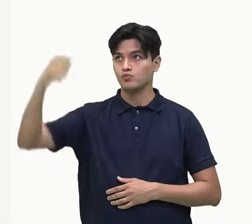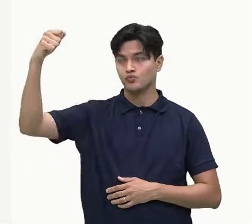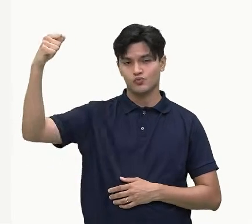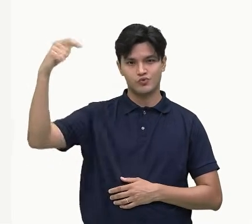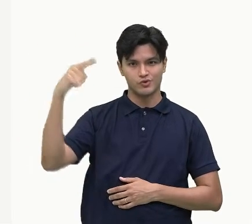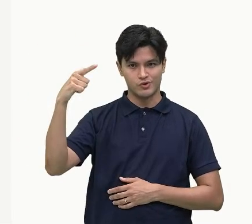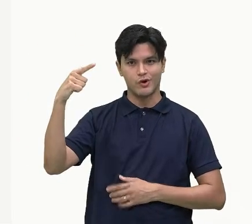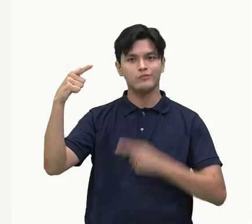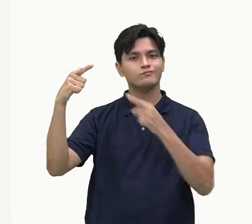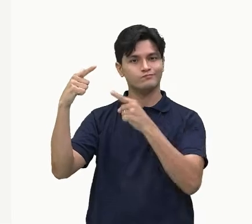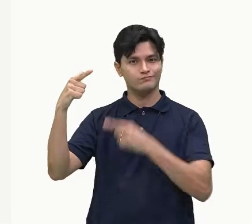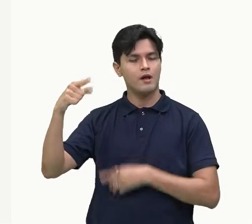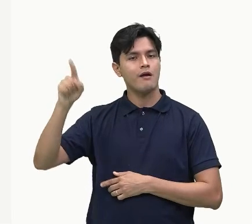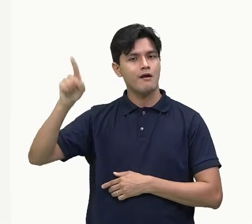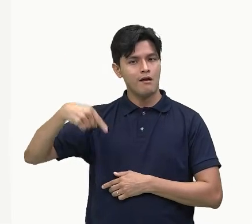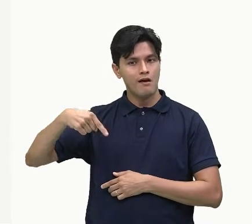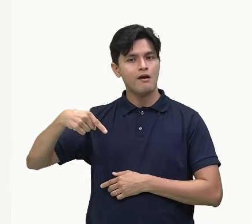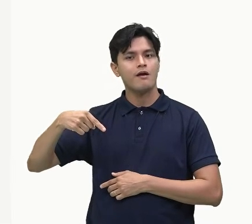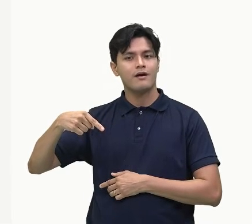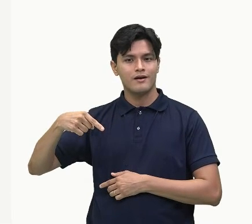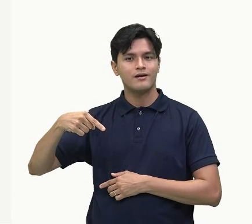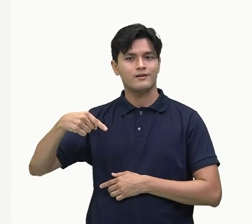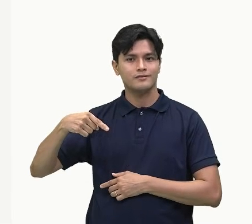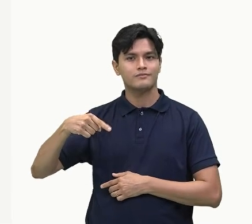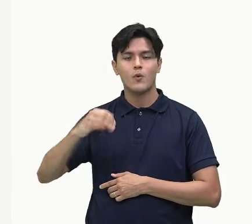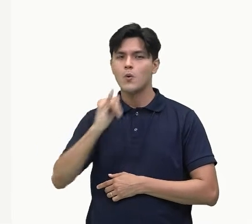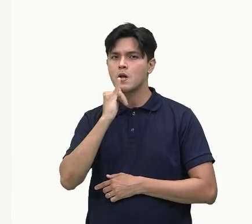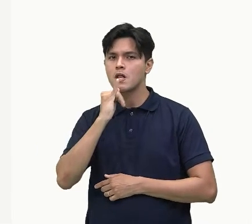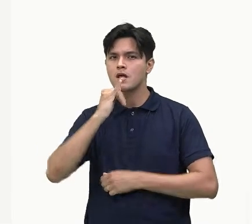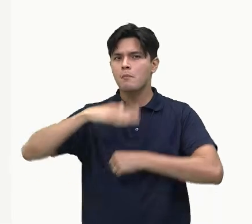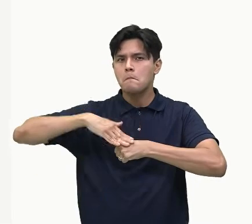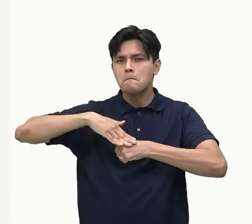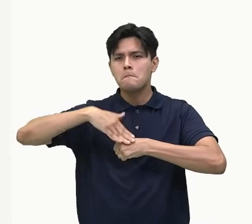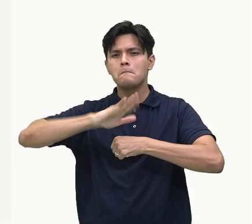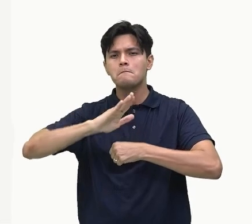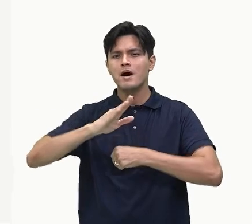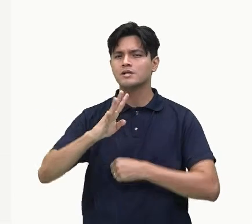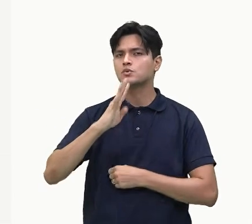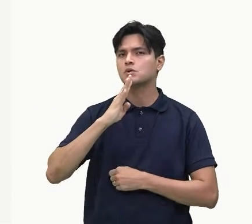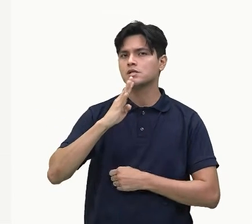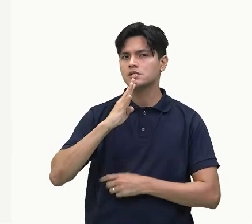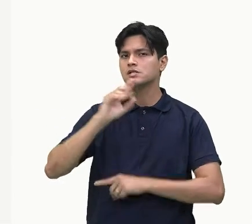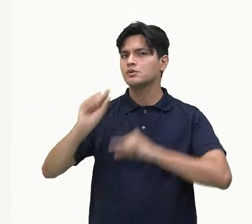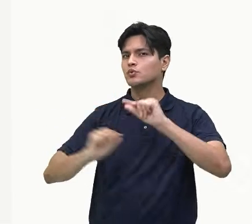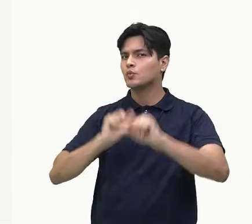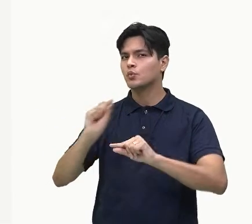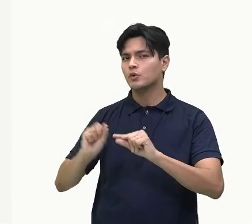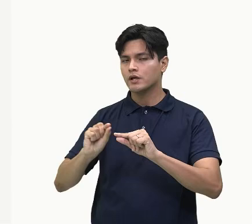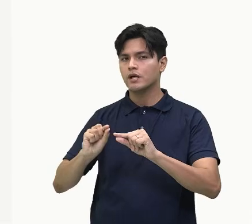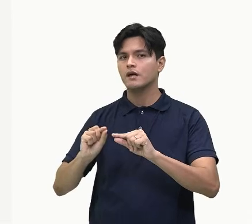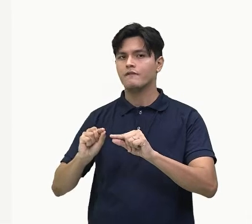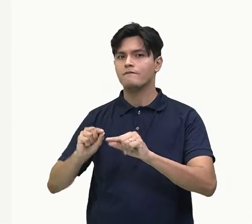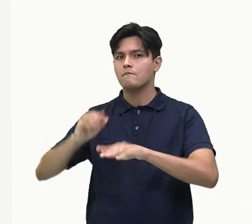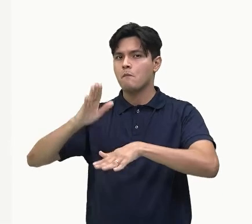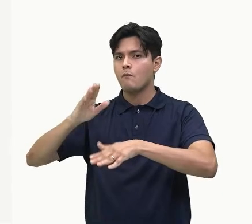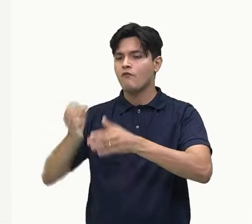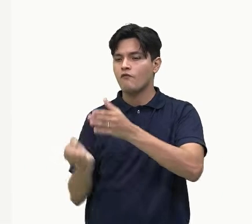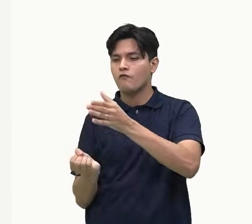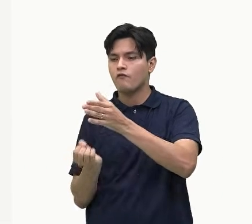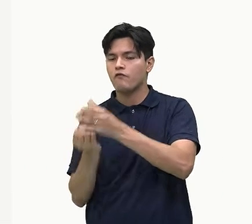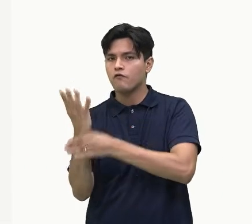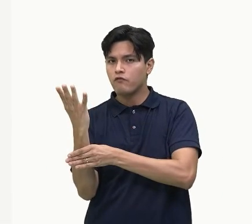é a fonte, é o exemplo mais comum, né, de uma fonte de luz primária, porque o Sol